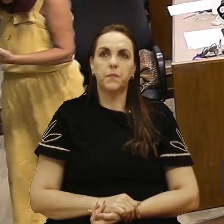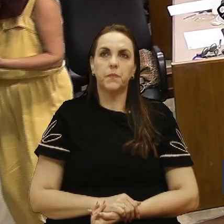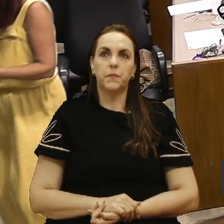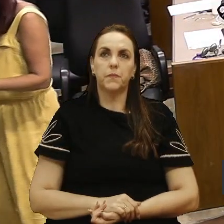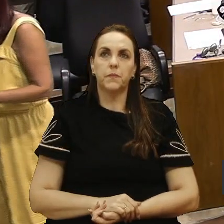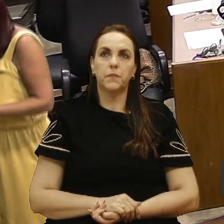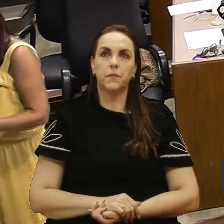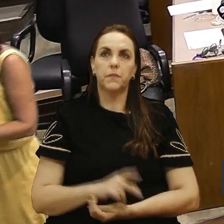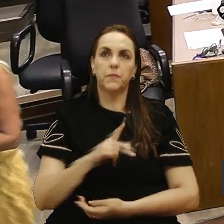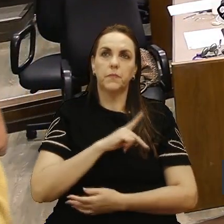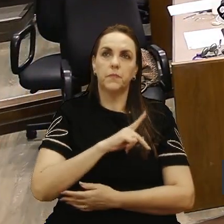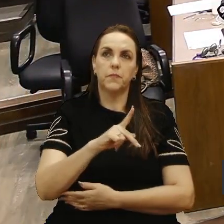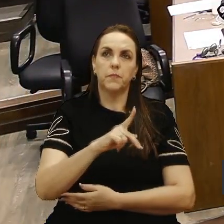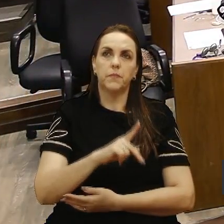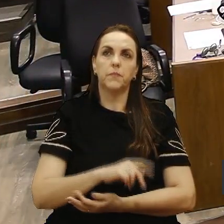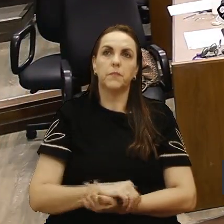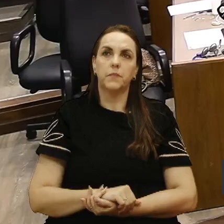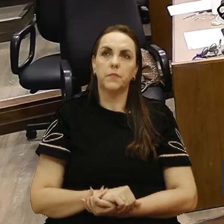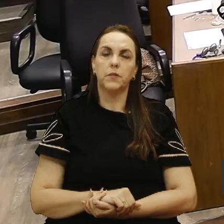Senhor presidente,